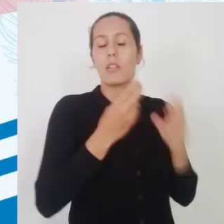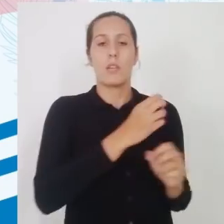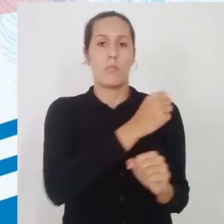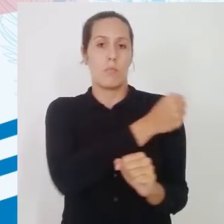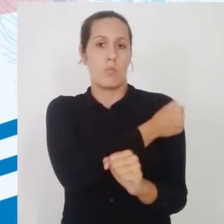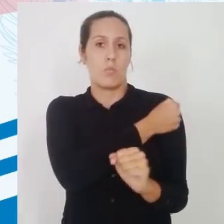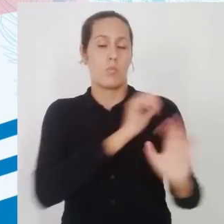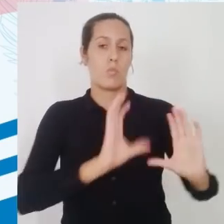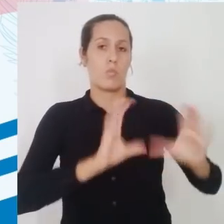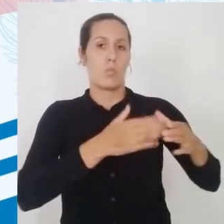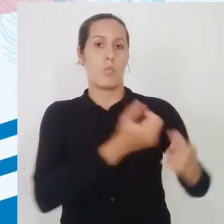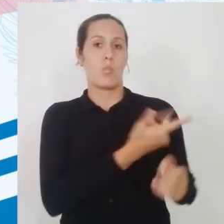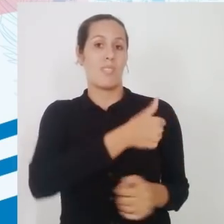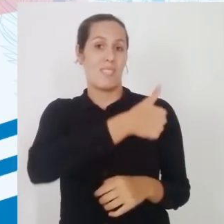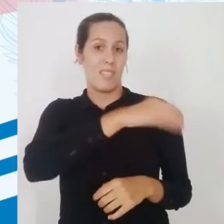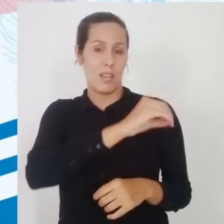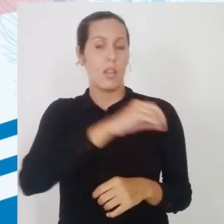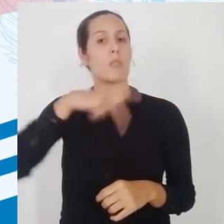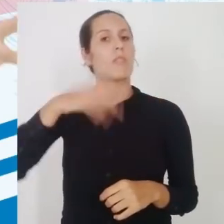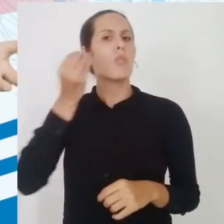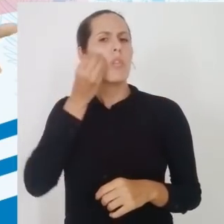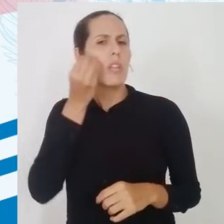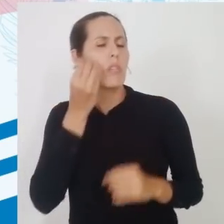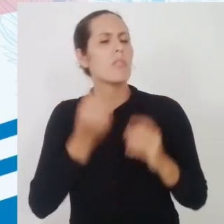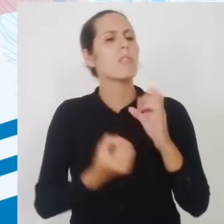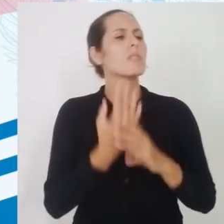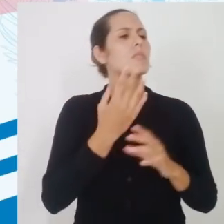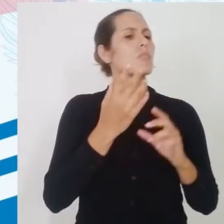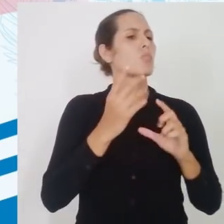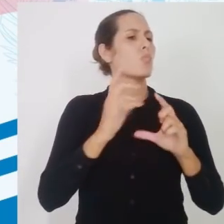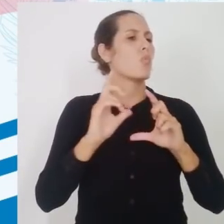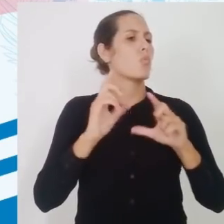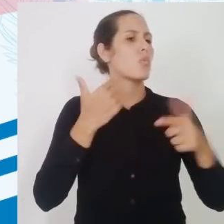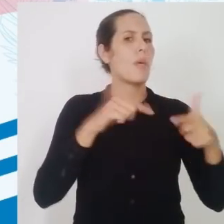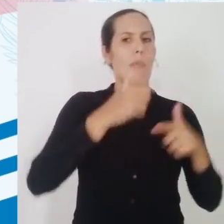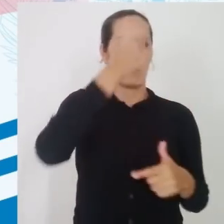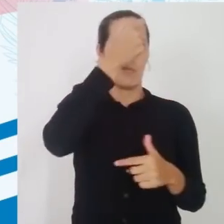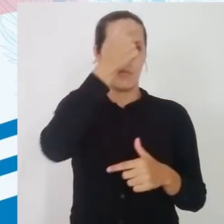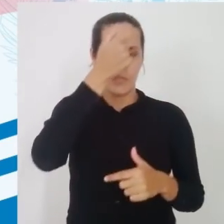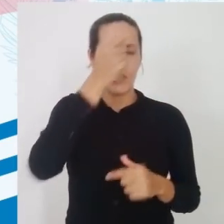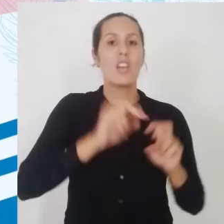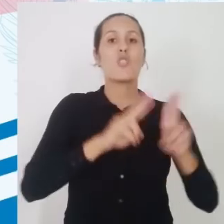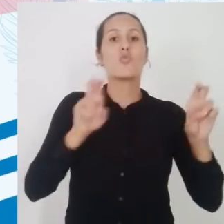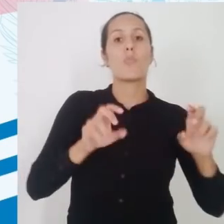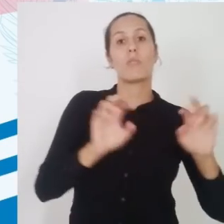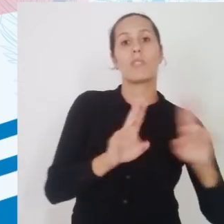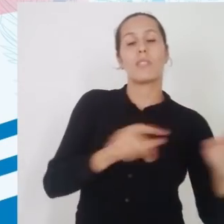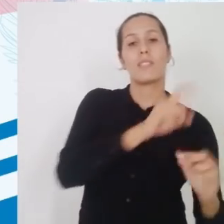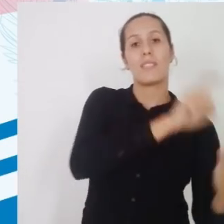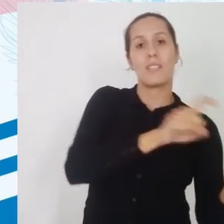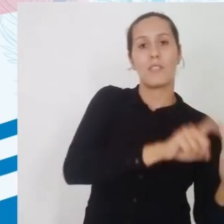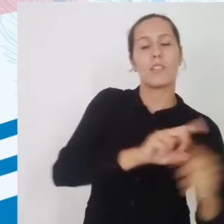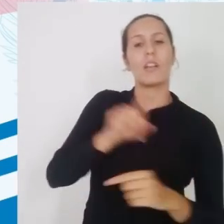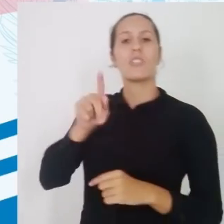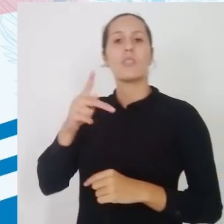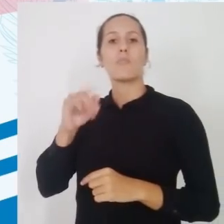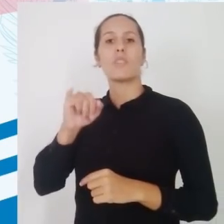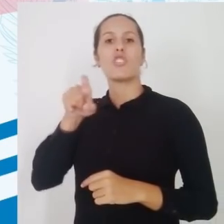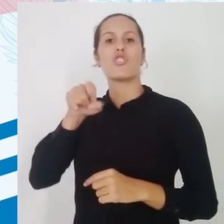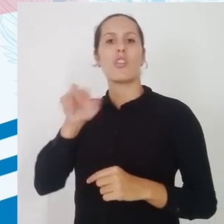verdade, você tivesse escolhido fotografar somente os trabalhos dos meninos. Seria um tipo de abordagem. Mas, nesse caso, as